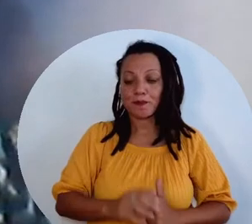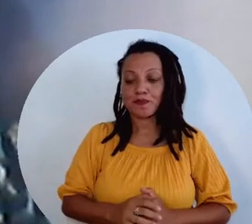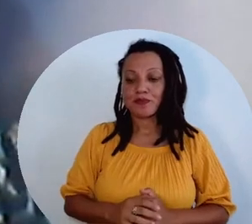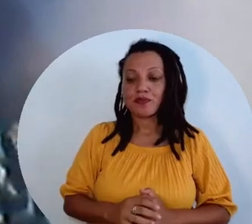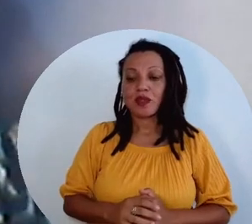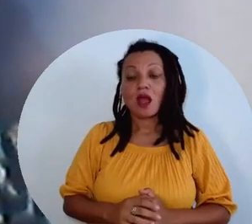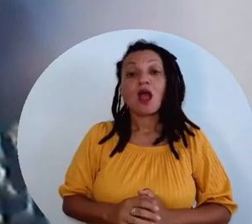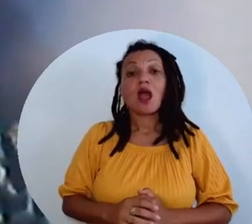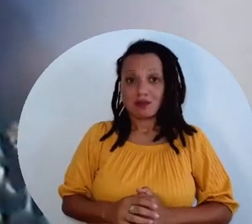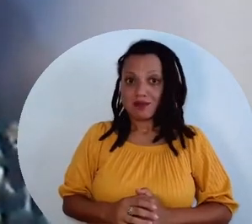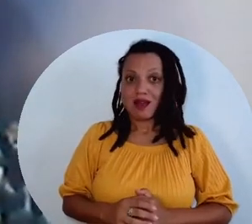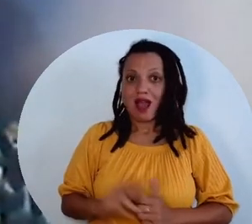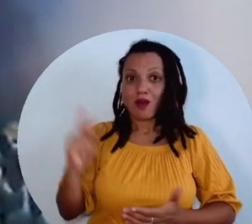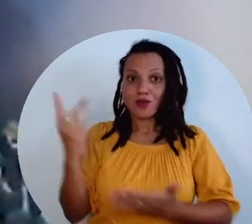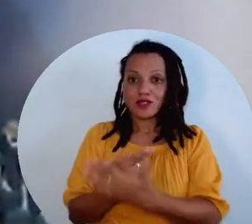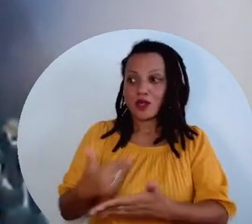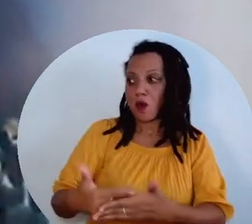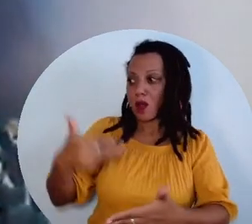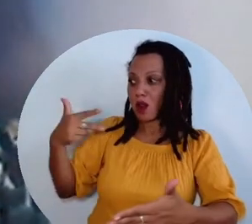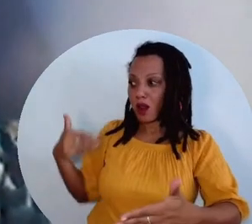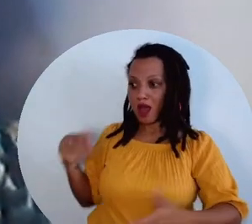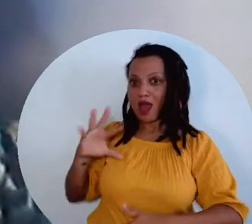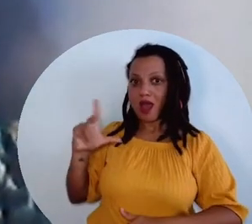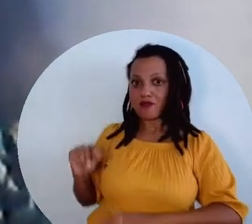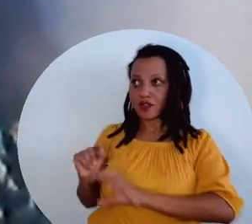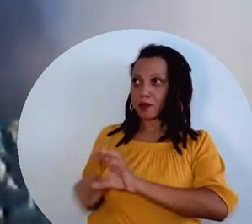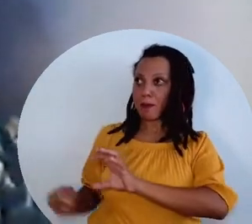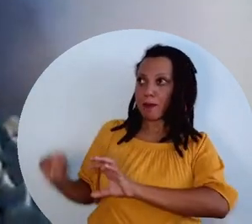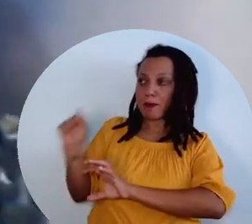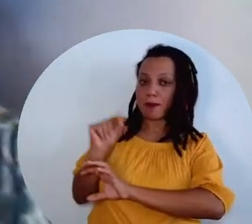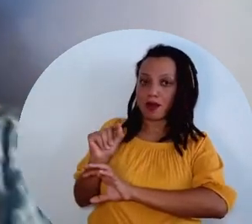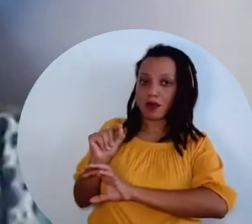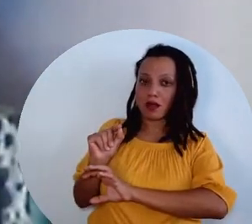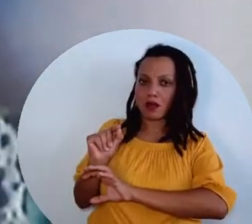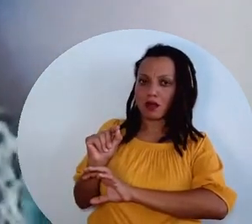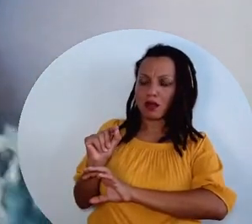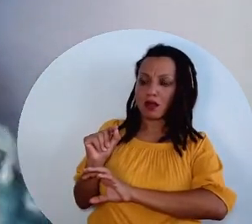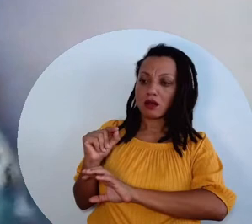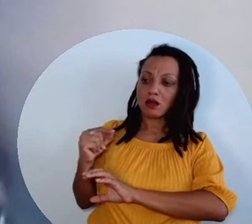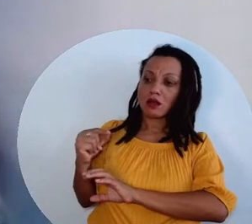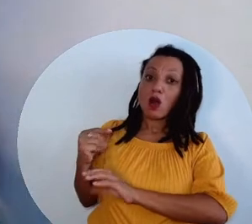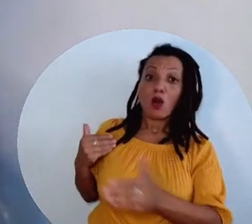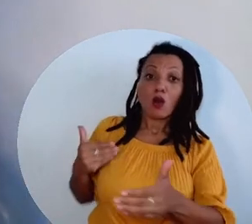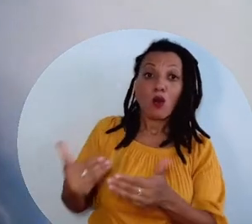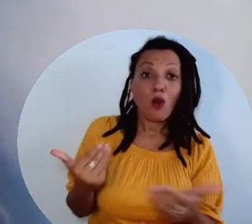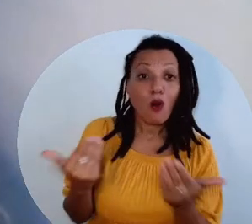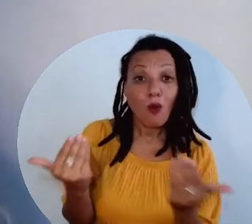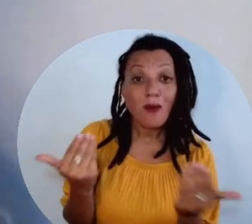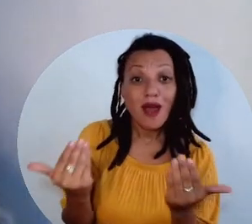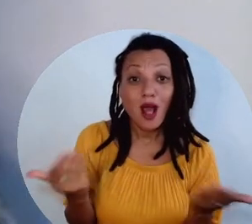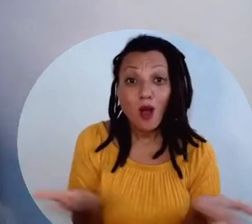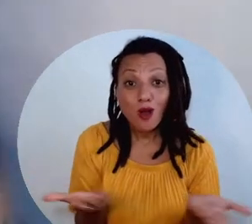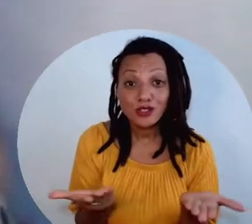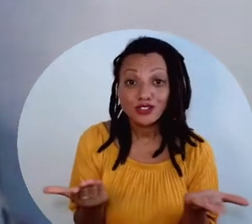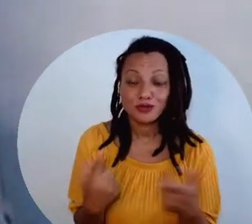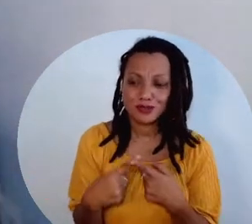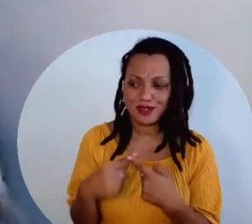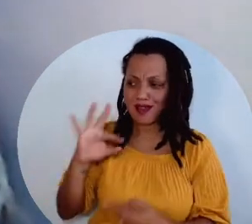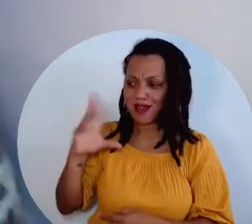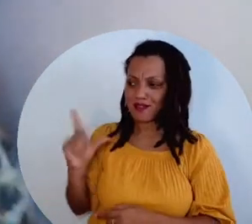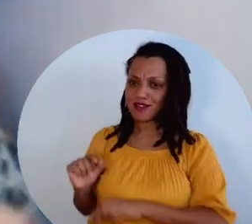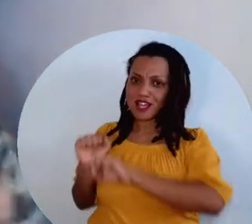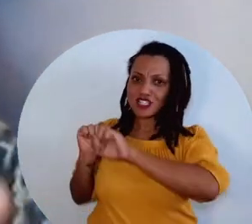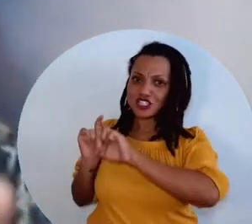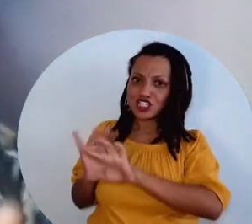para a nossa experiência, é que esse matriarcado aqui para a gente na diáspora,